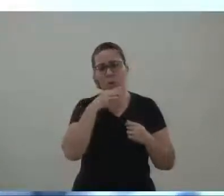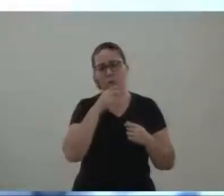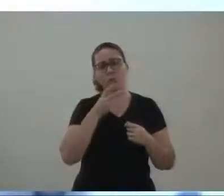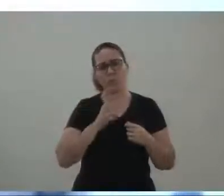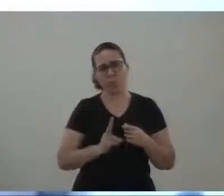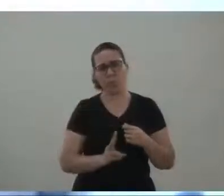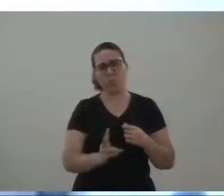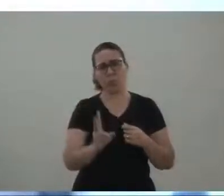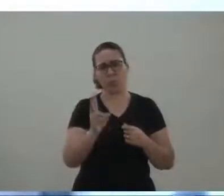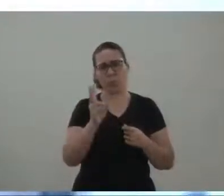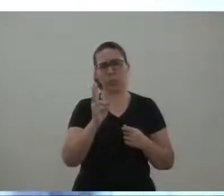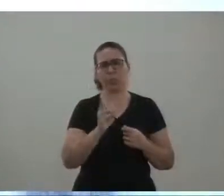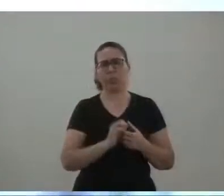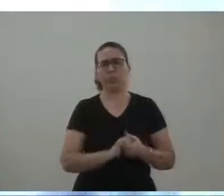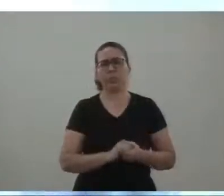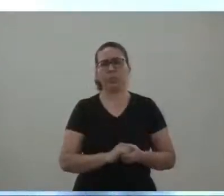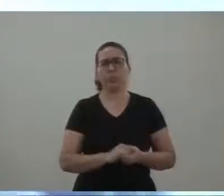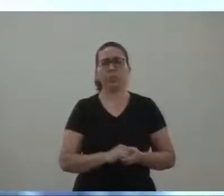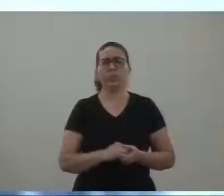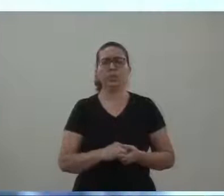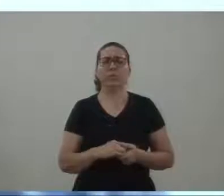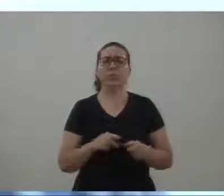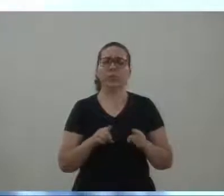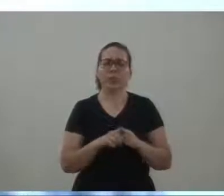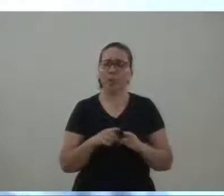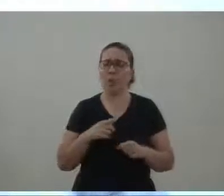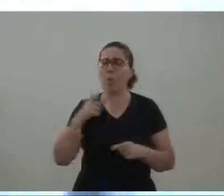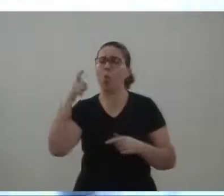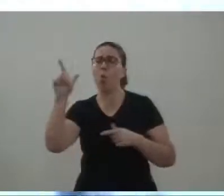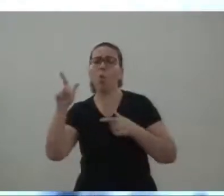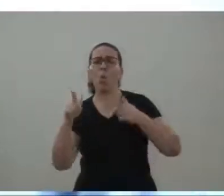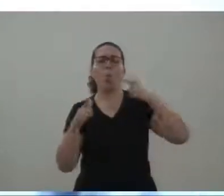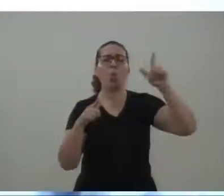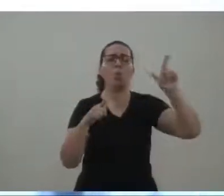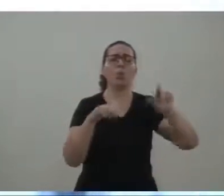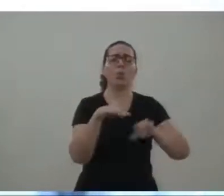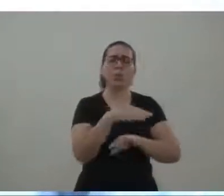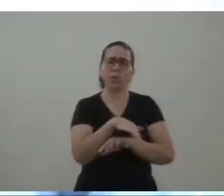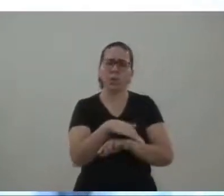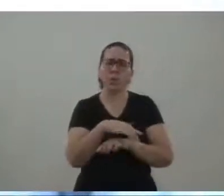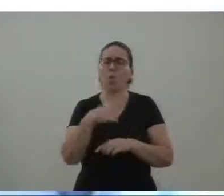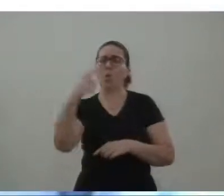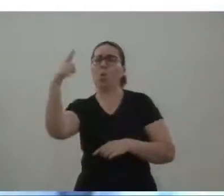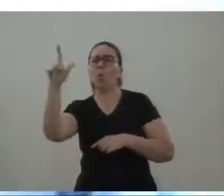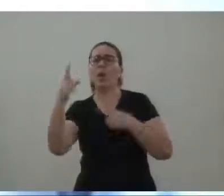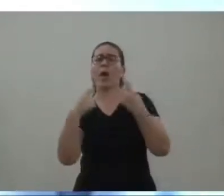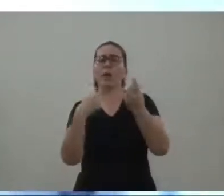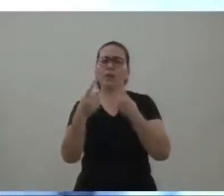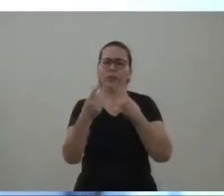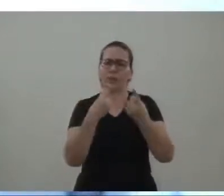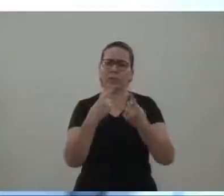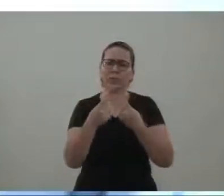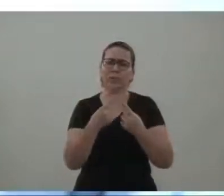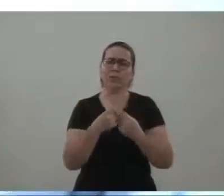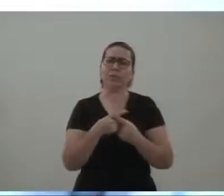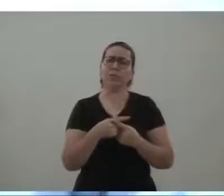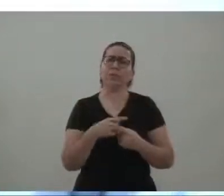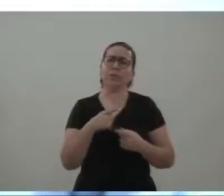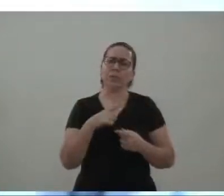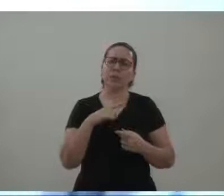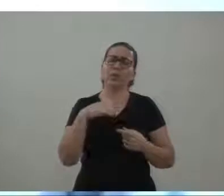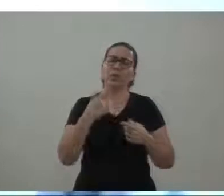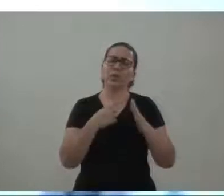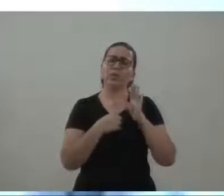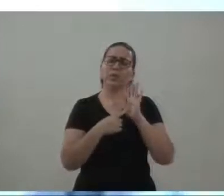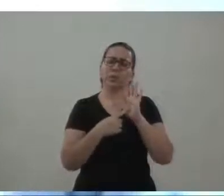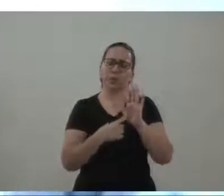continuar, né? Como a gente vê por outras ruas das cidades, também por outras avenidas, e daí vem algumas outras